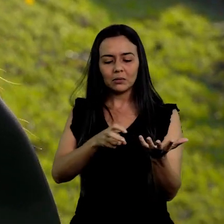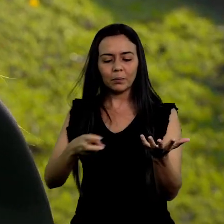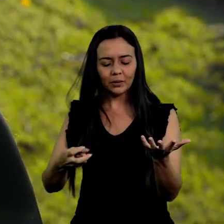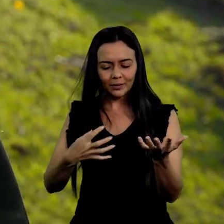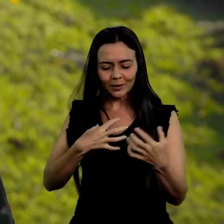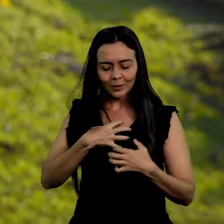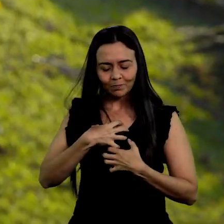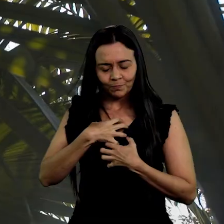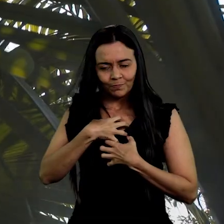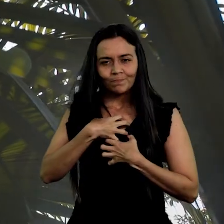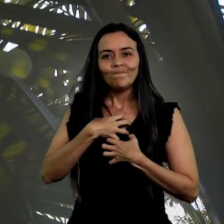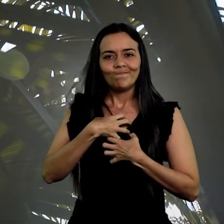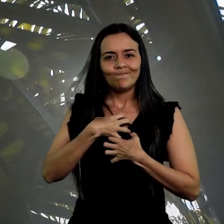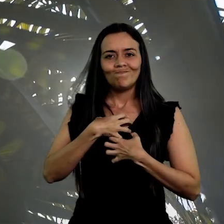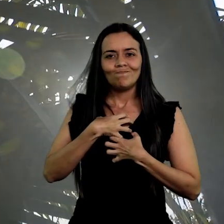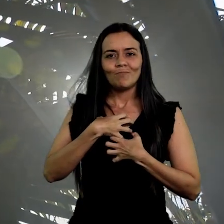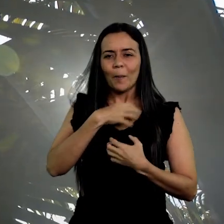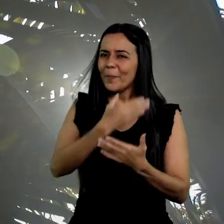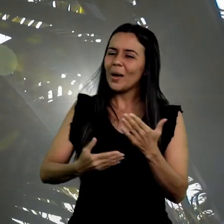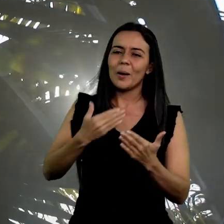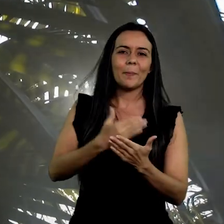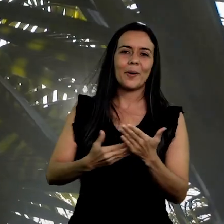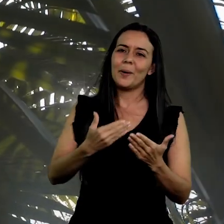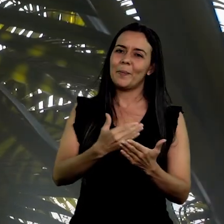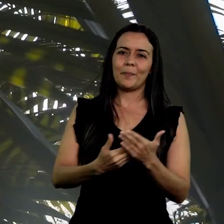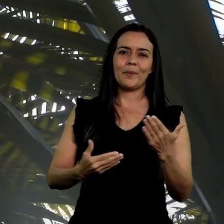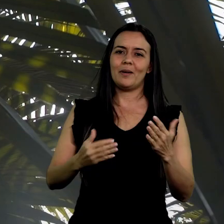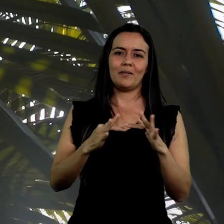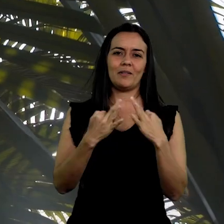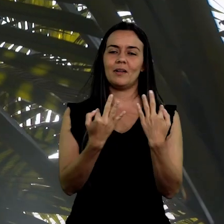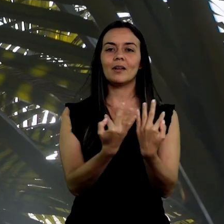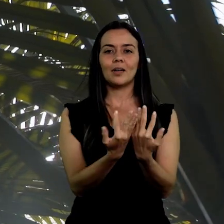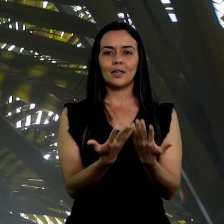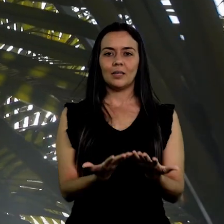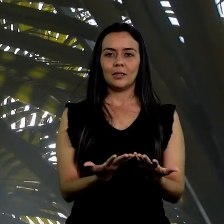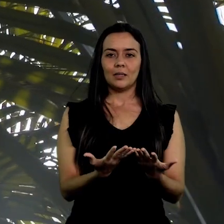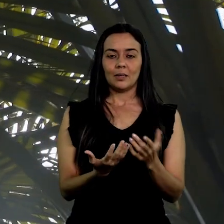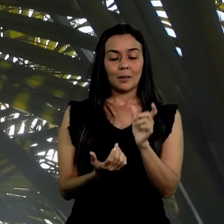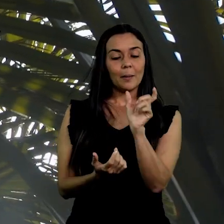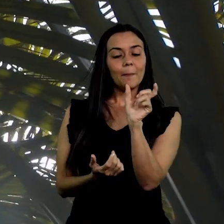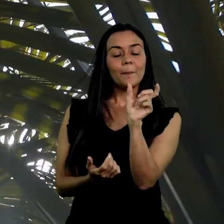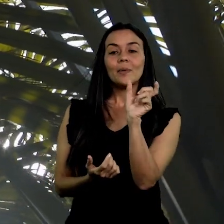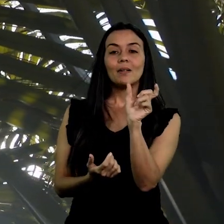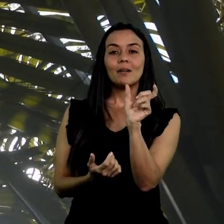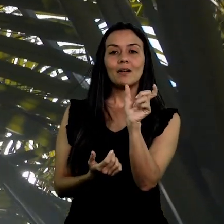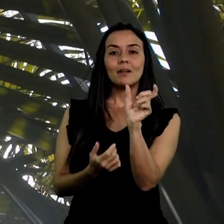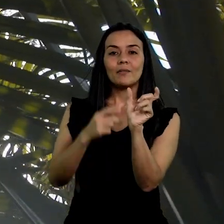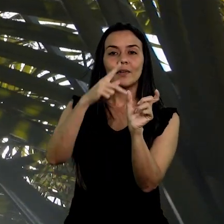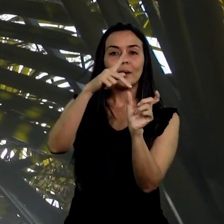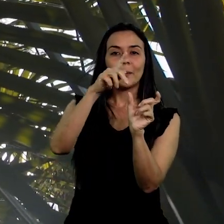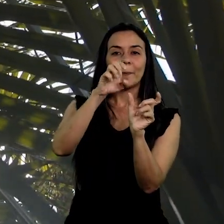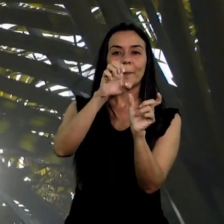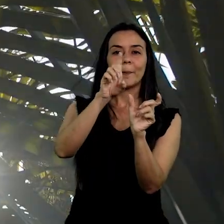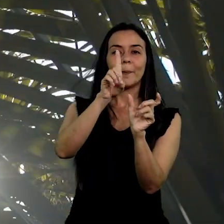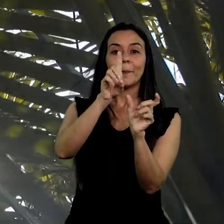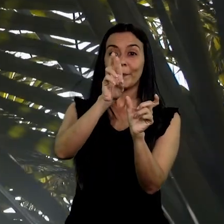né? Sim. Acho que tem essa questão também existencial da perda, né, coletiva,